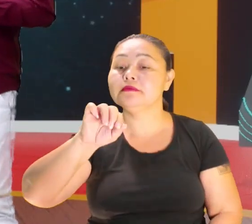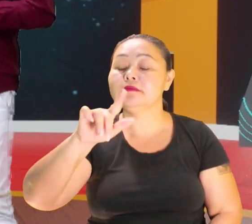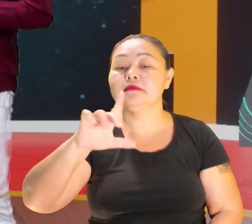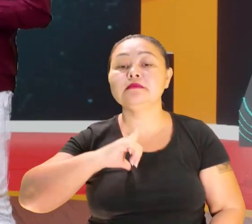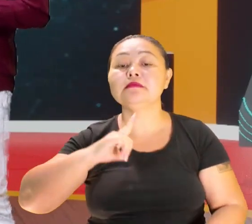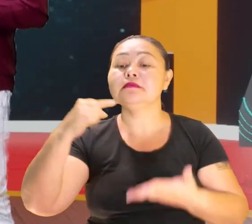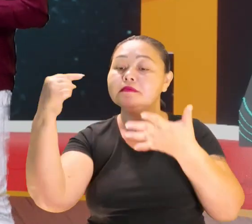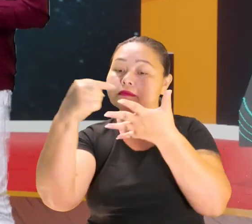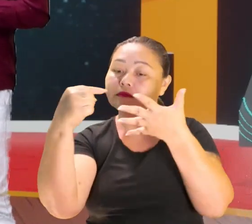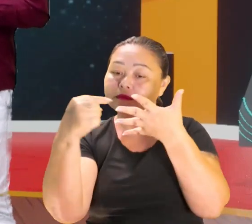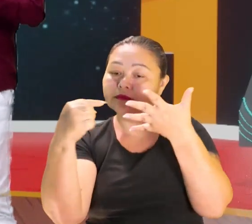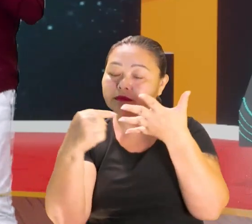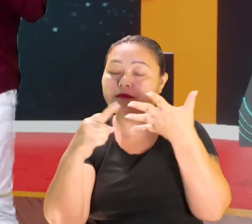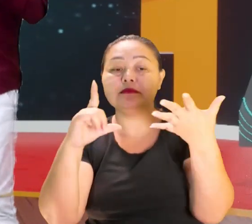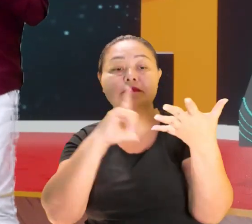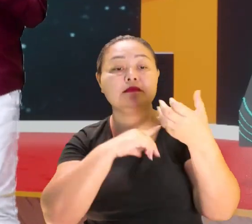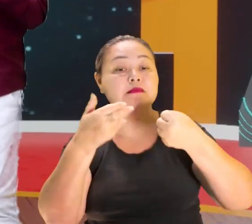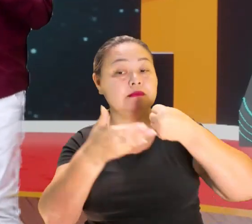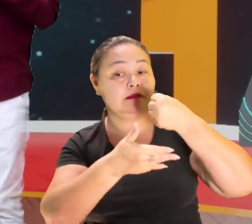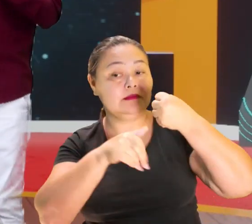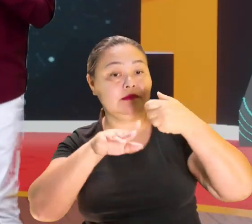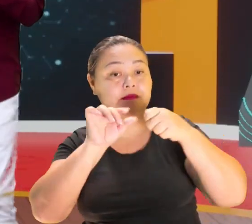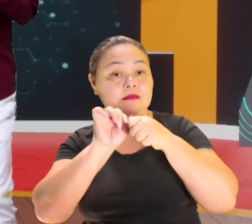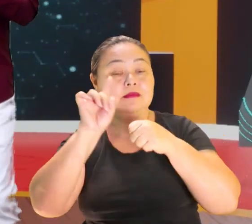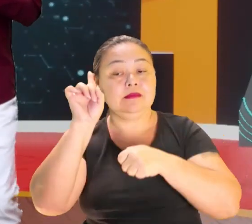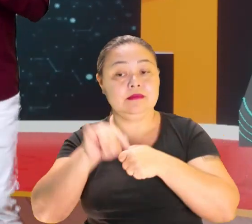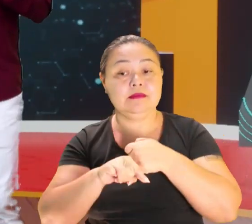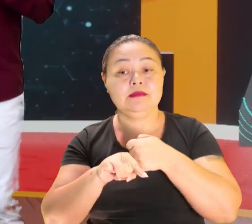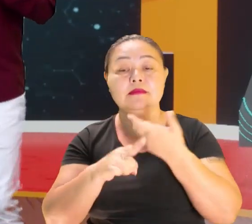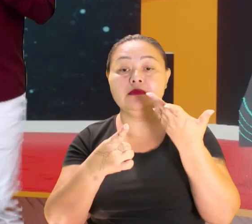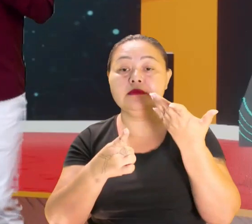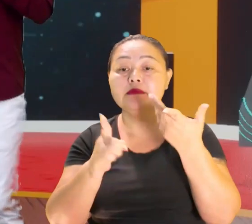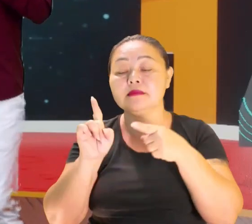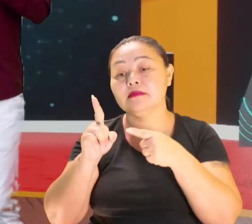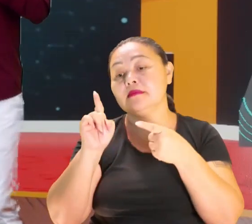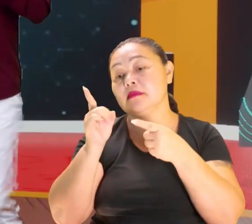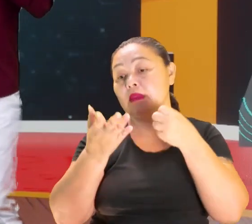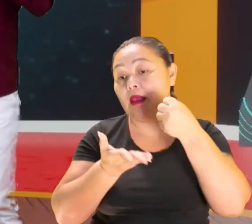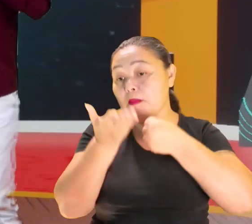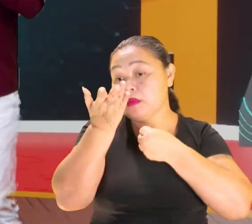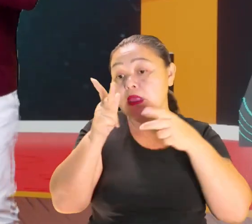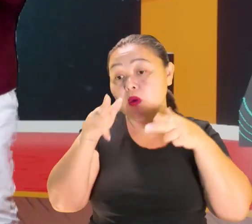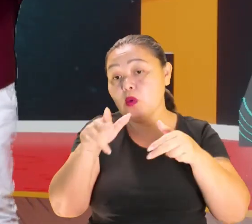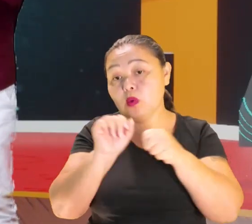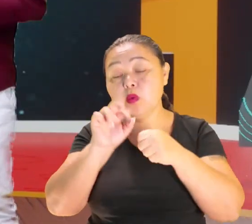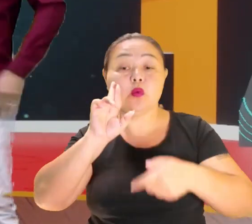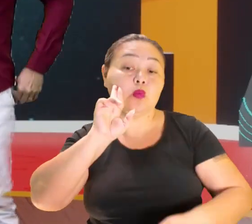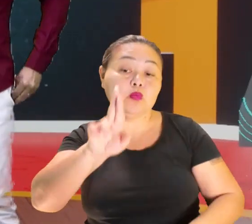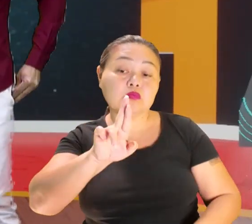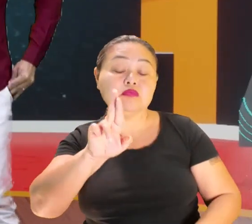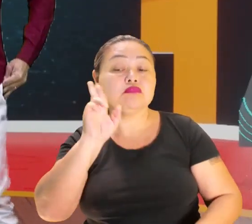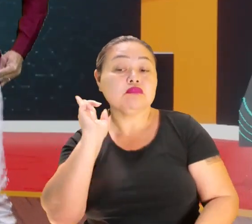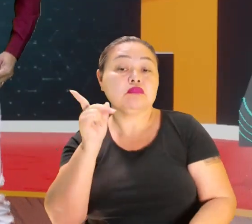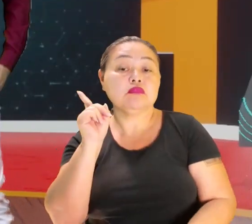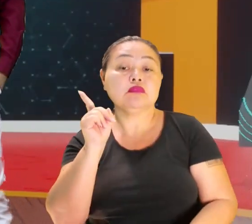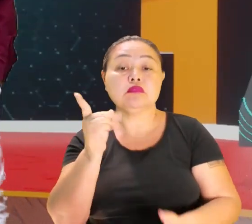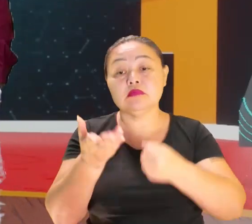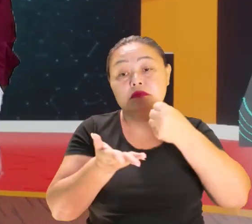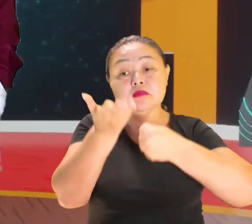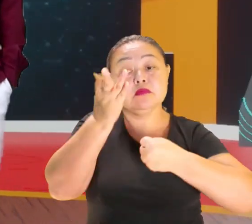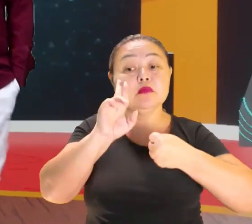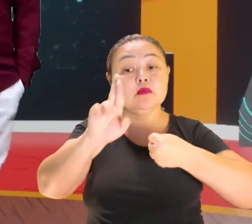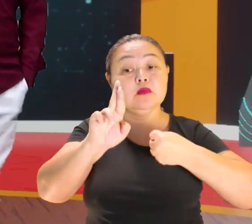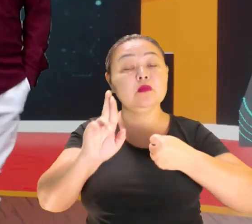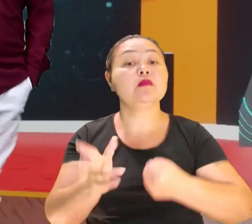numa propriedade, onde a base do logaritmo e a base da potência são iguais. E a resposta fica sendo o nosso